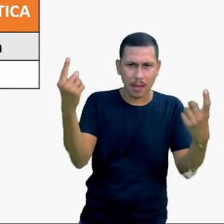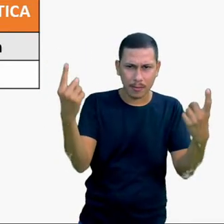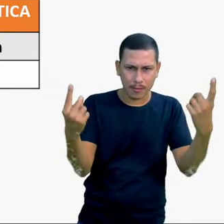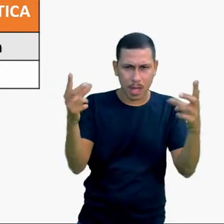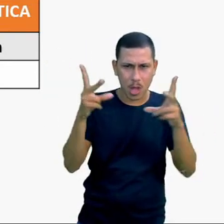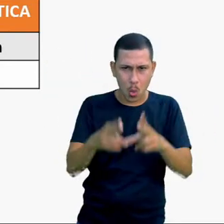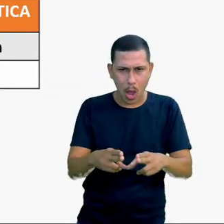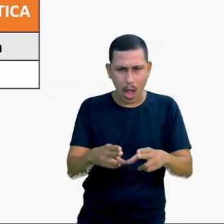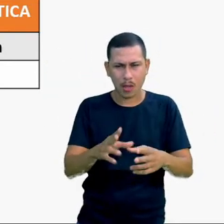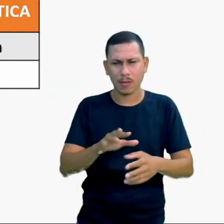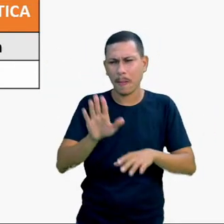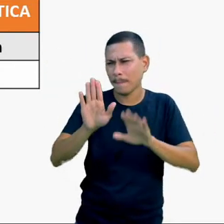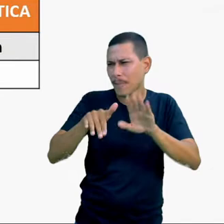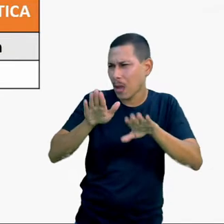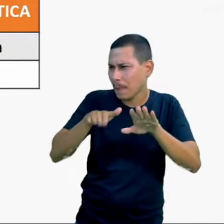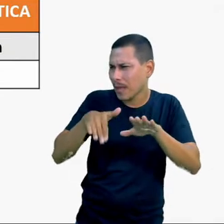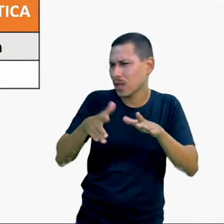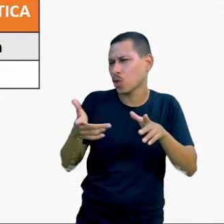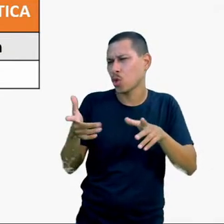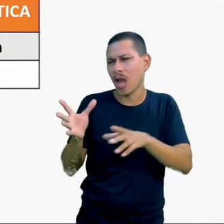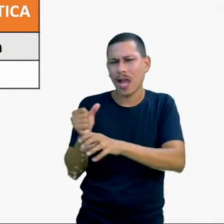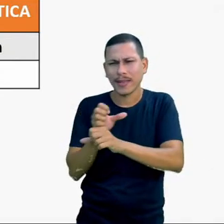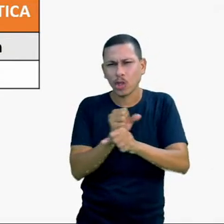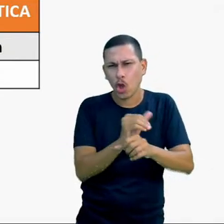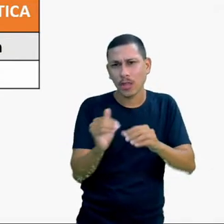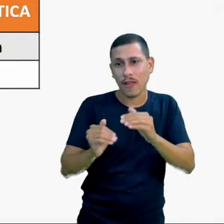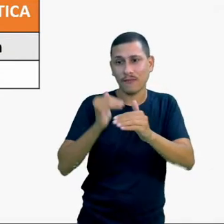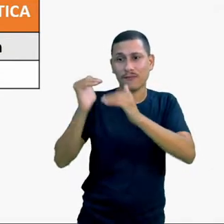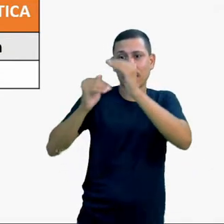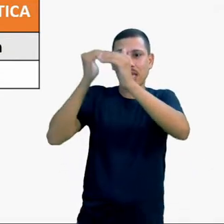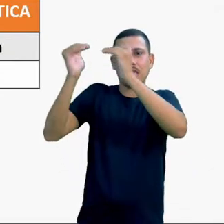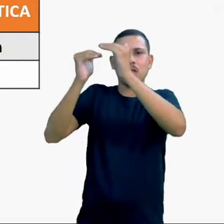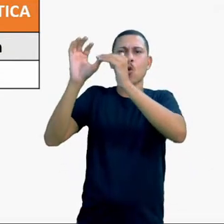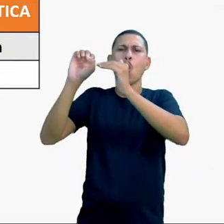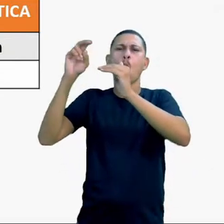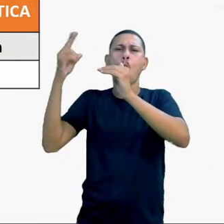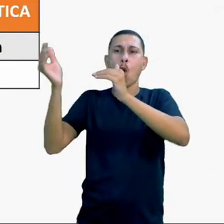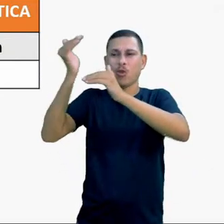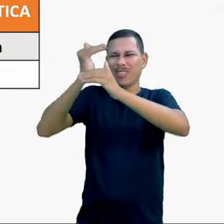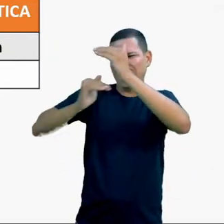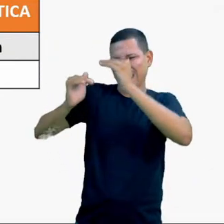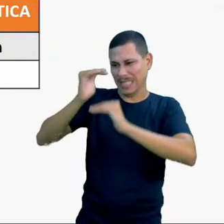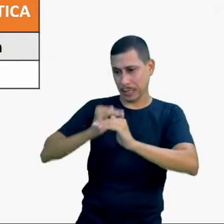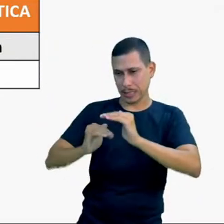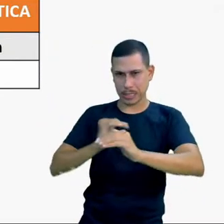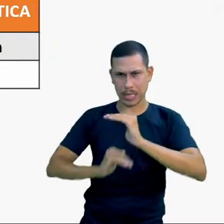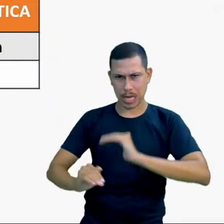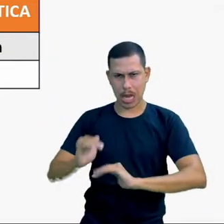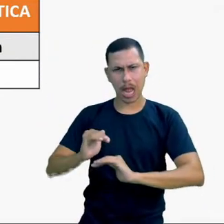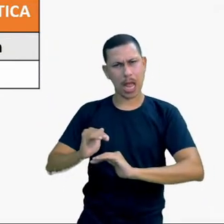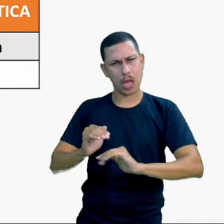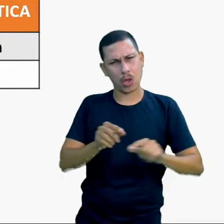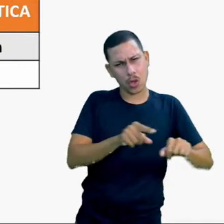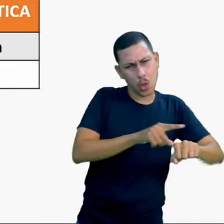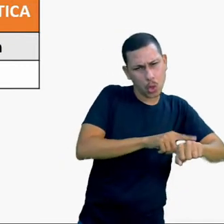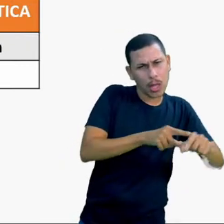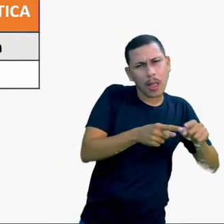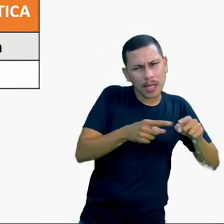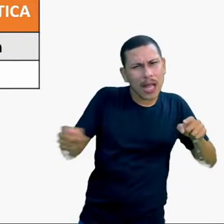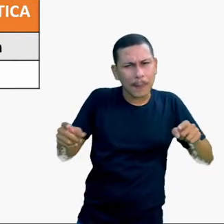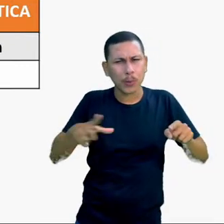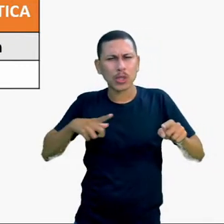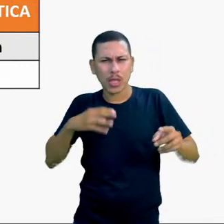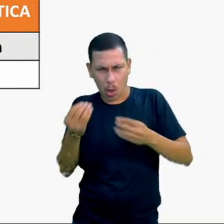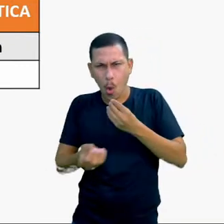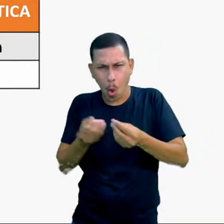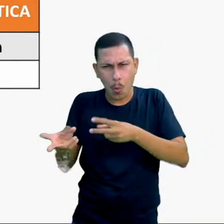se as notas deles foram evoluindo ou foram regredindo ao longo do tempo? Tem como saber